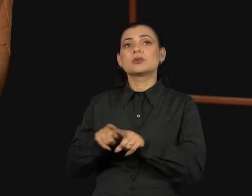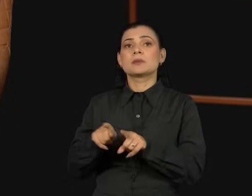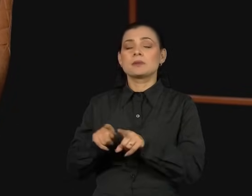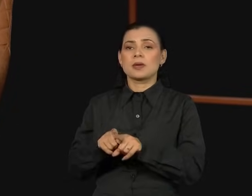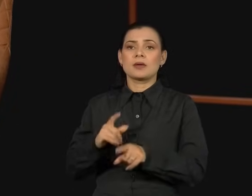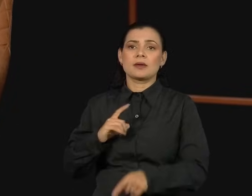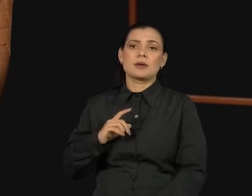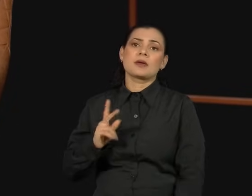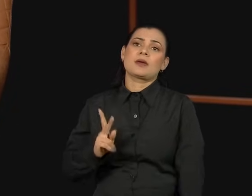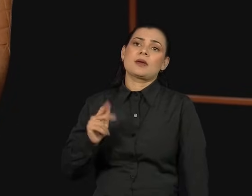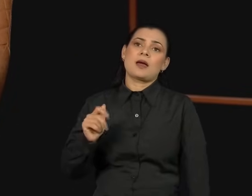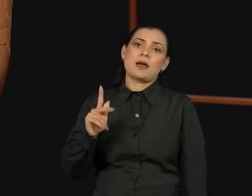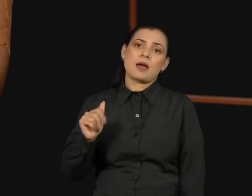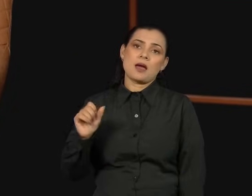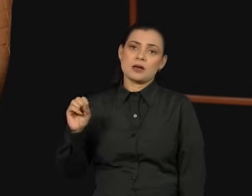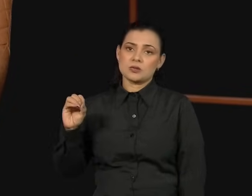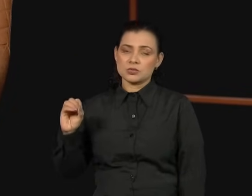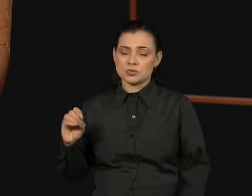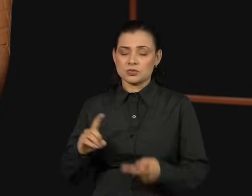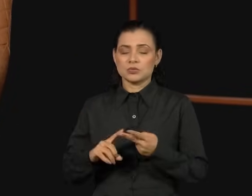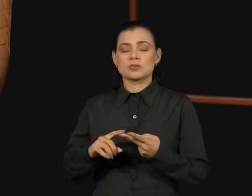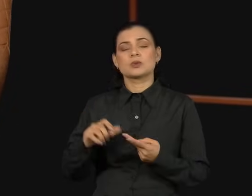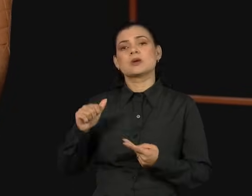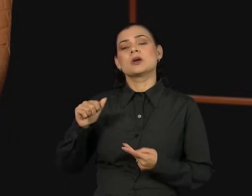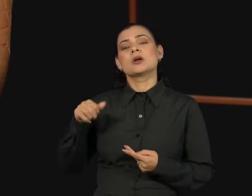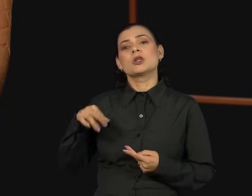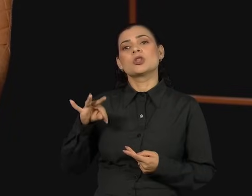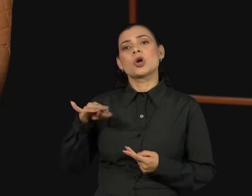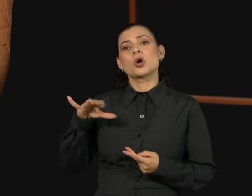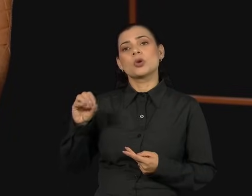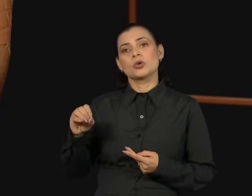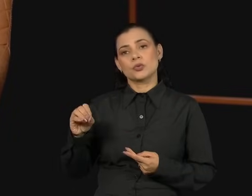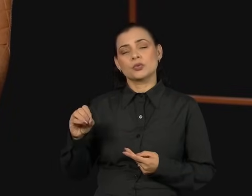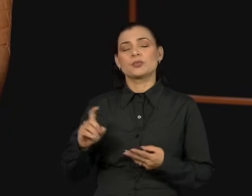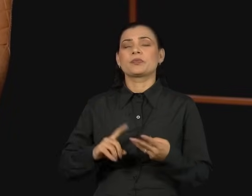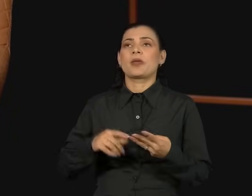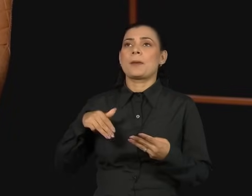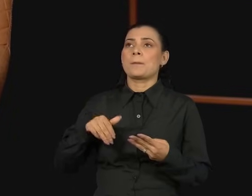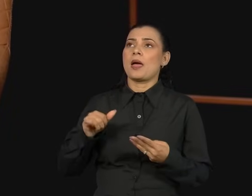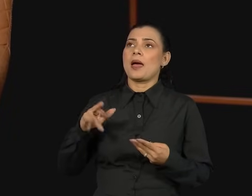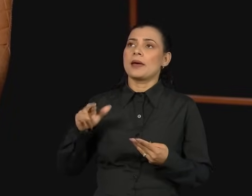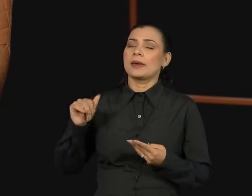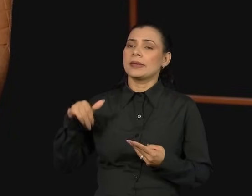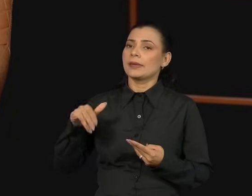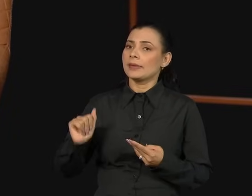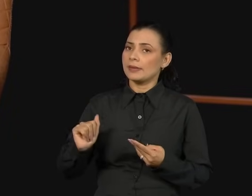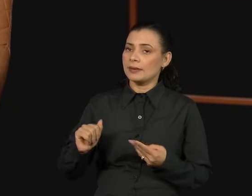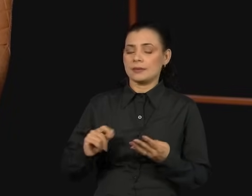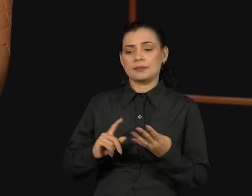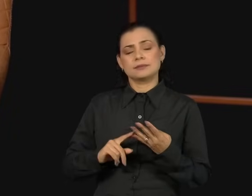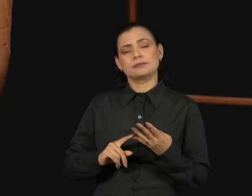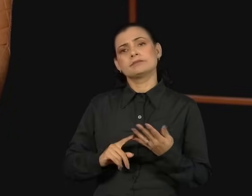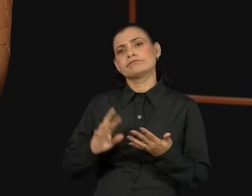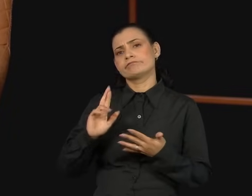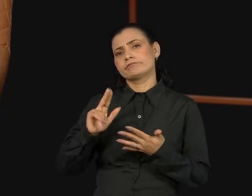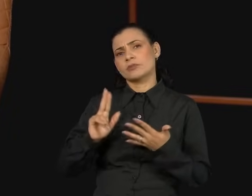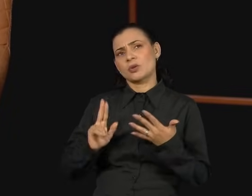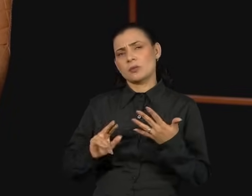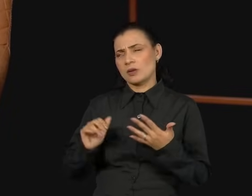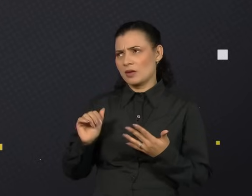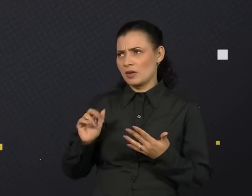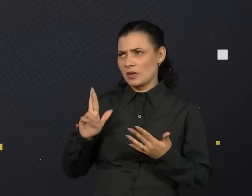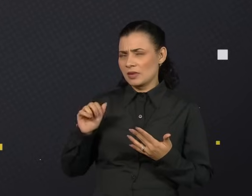Cacaso, Antônio Cícero, parceiro de Marina, né? Falei Arnaldo